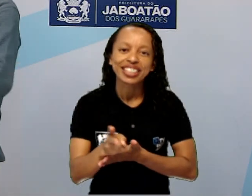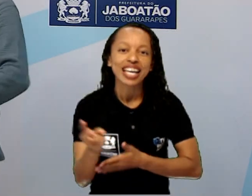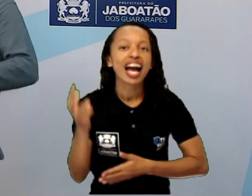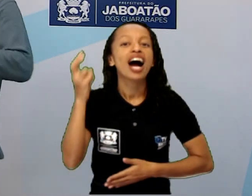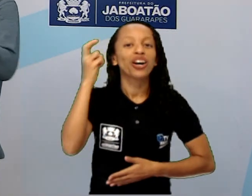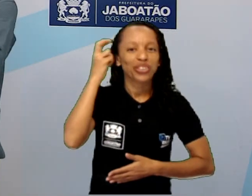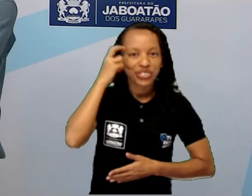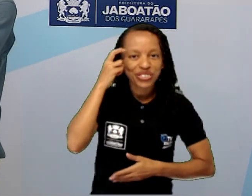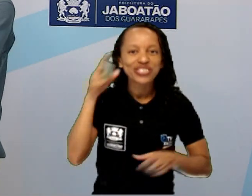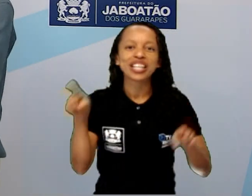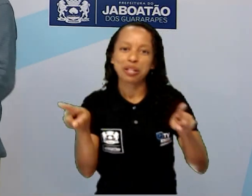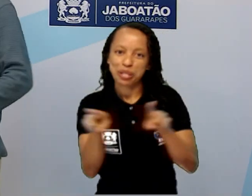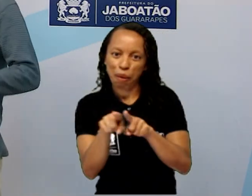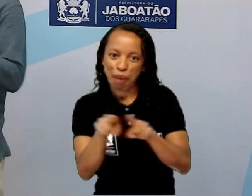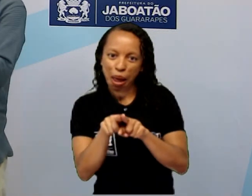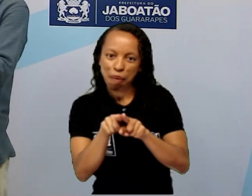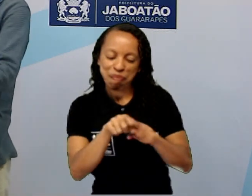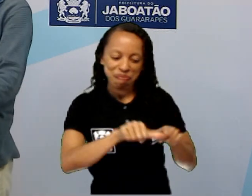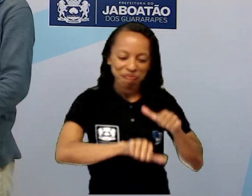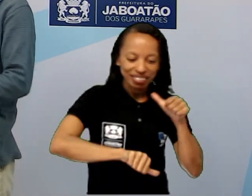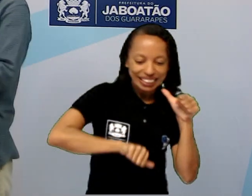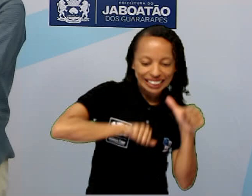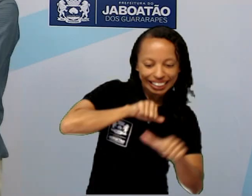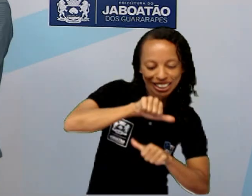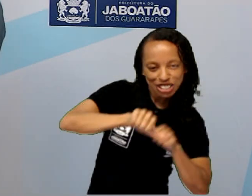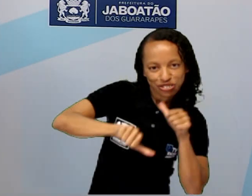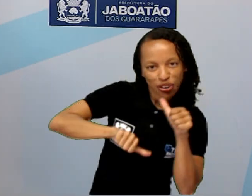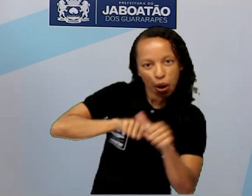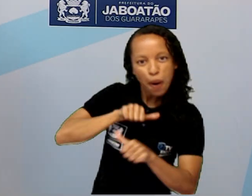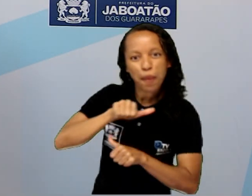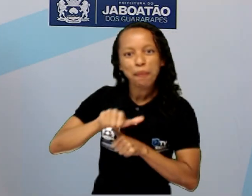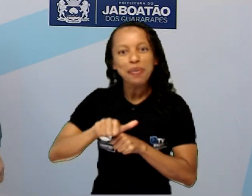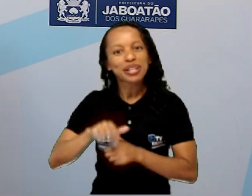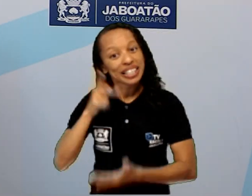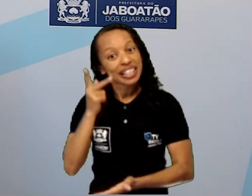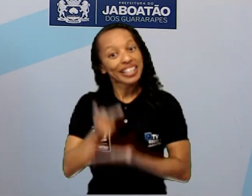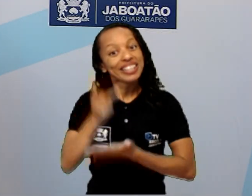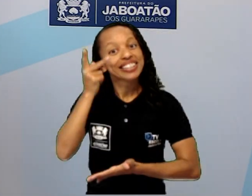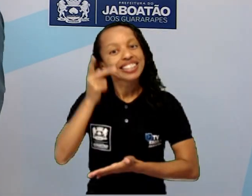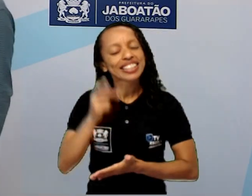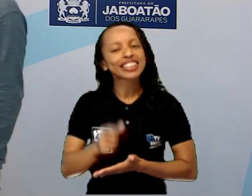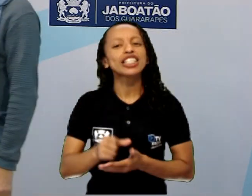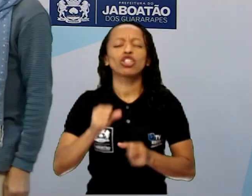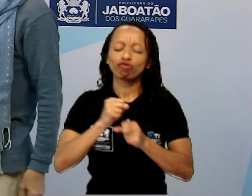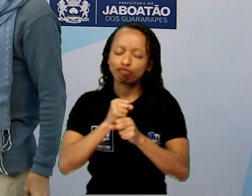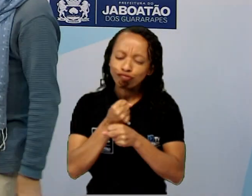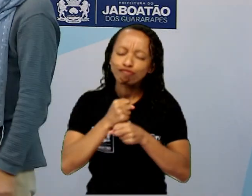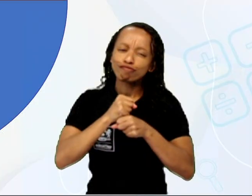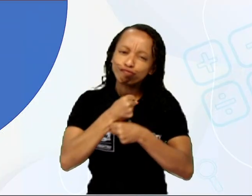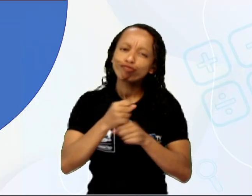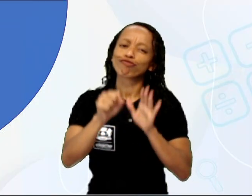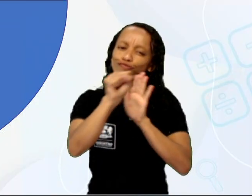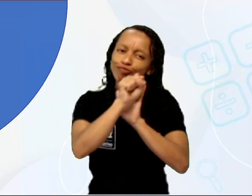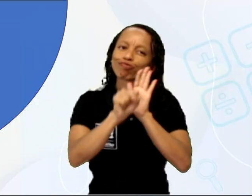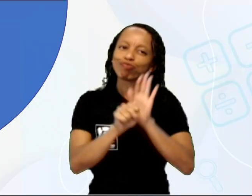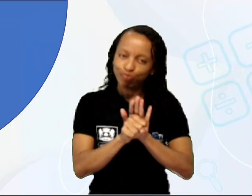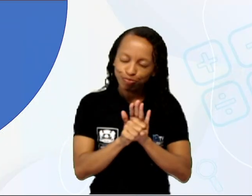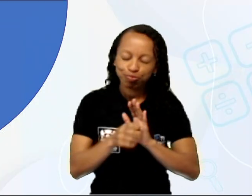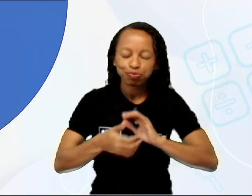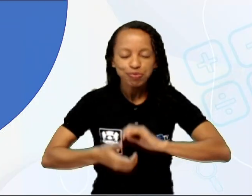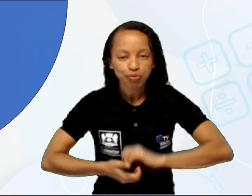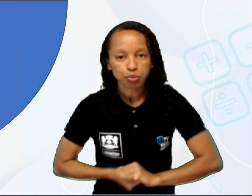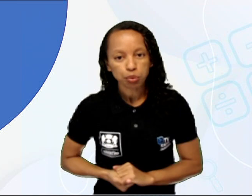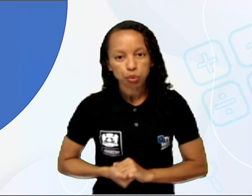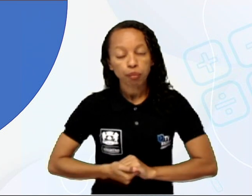se transformando e acontecendo ano a ano, secularmente, ok? Então vamos ver aqui, o primeiro ciclo da nossa